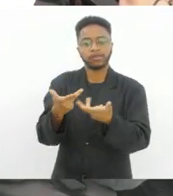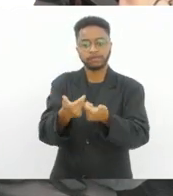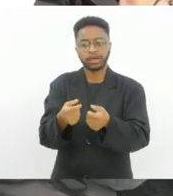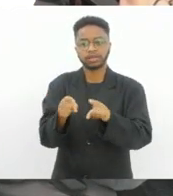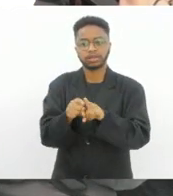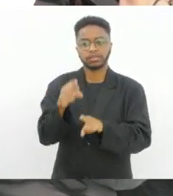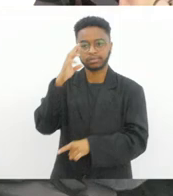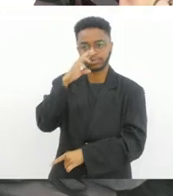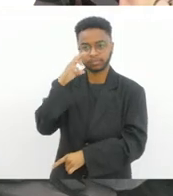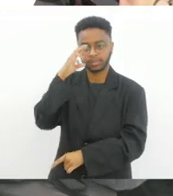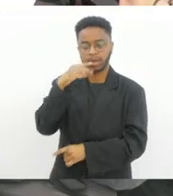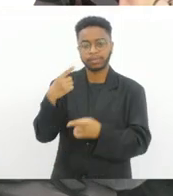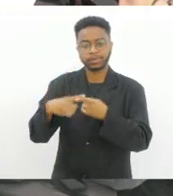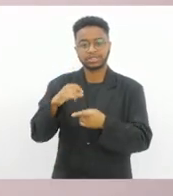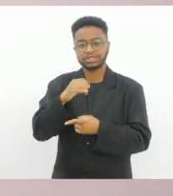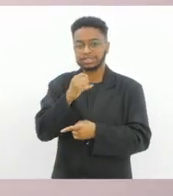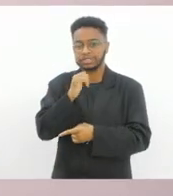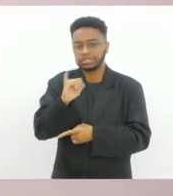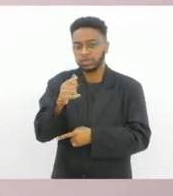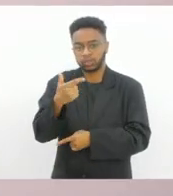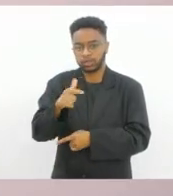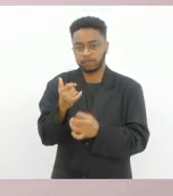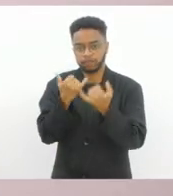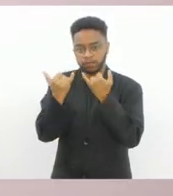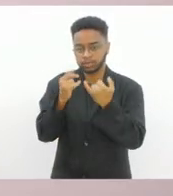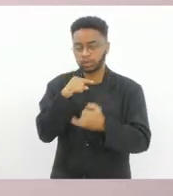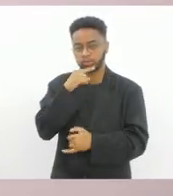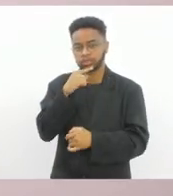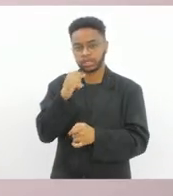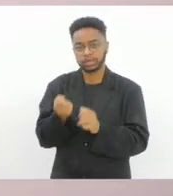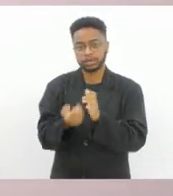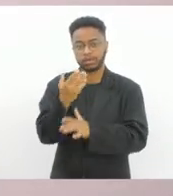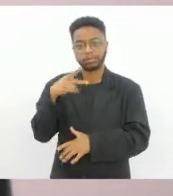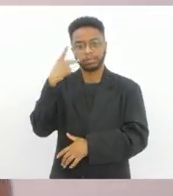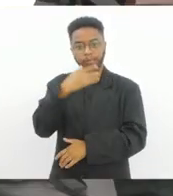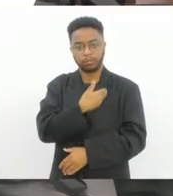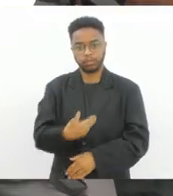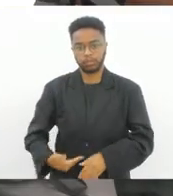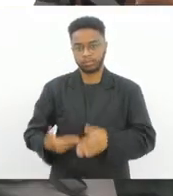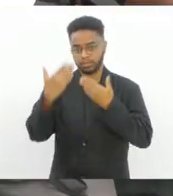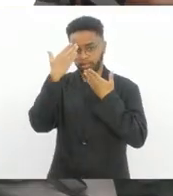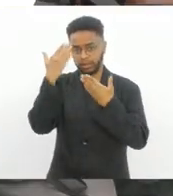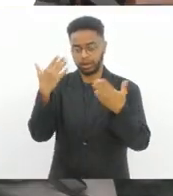monitorar, porque sem dados a gente não tem política pública. Muito obrigada.